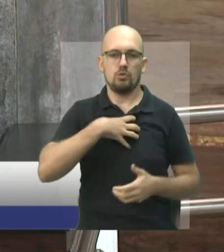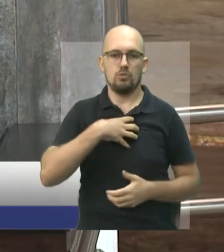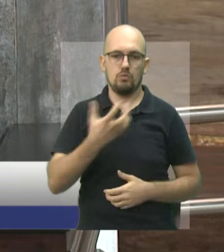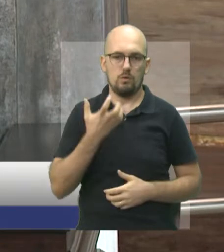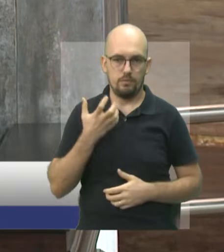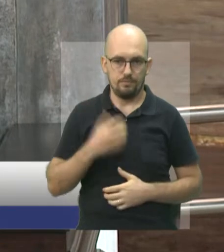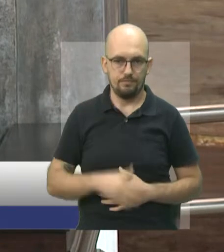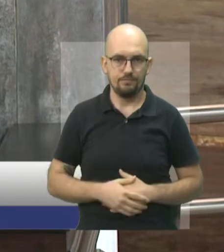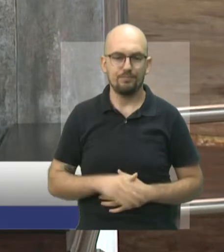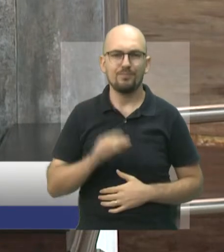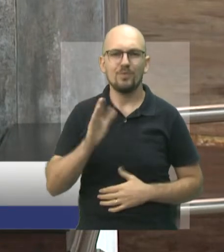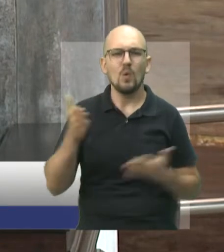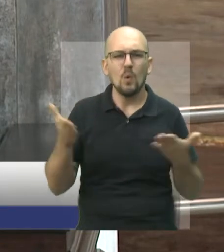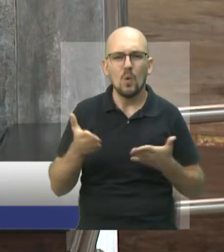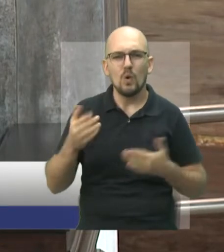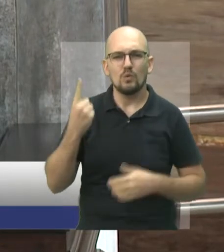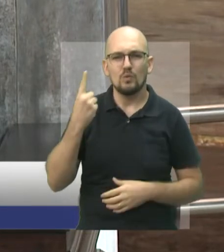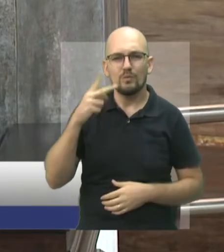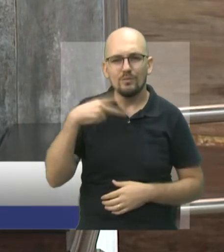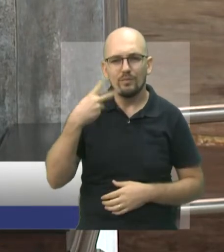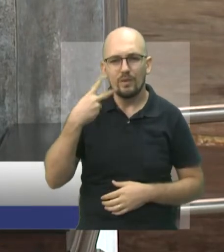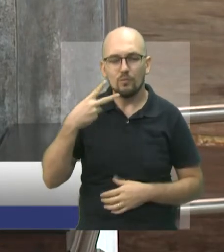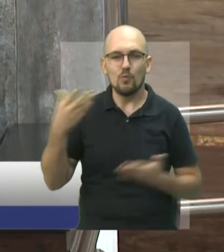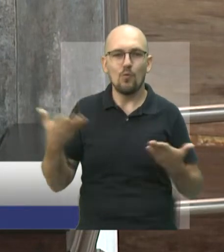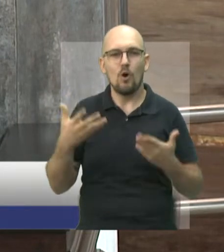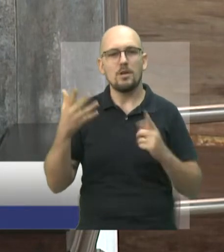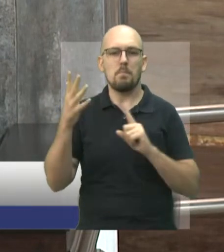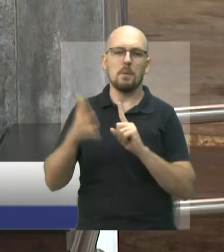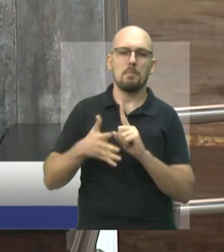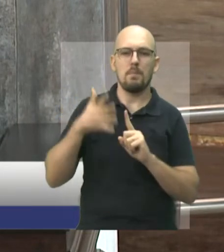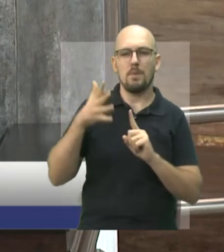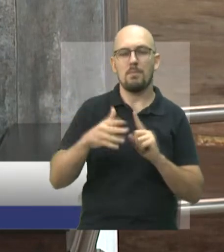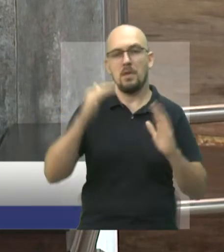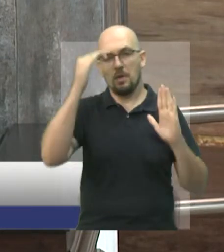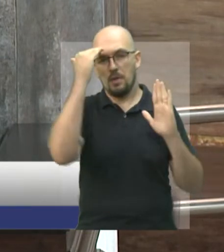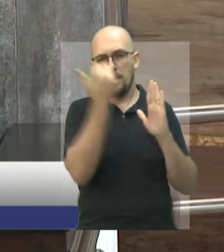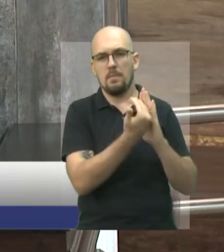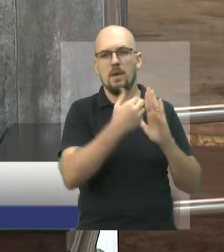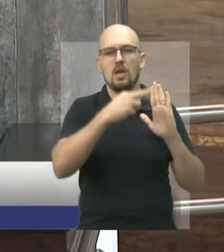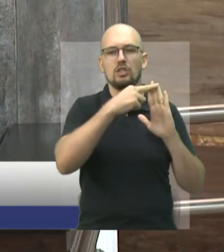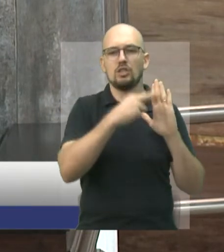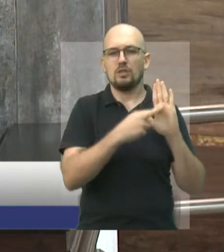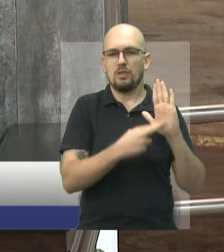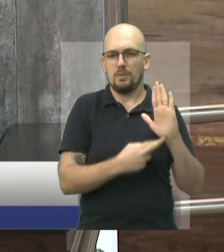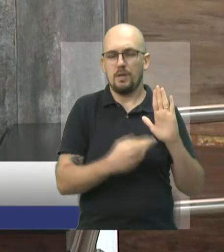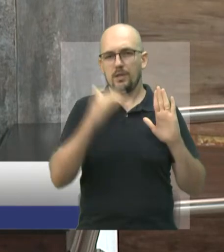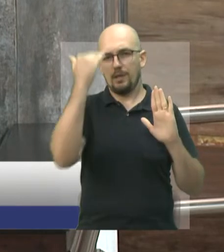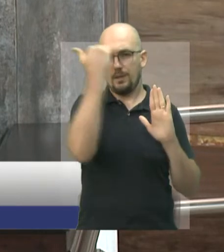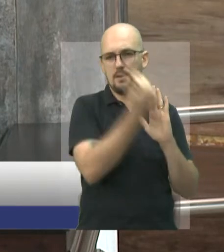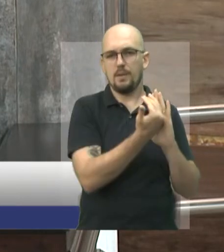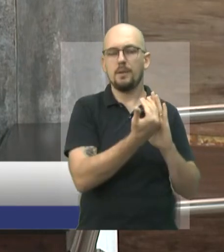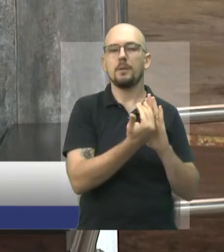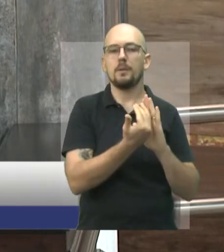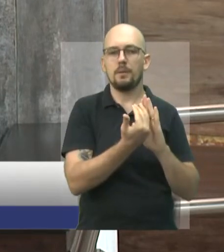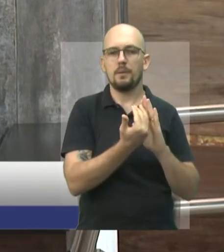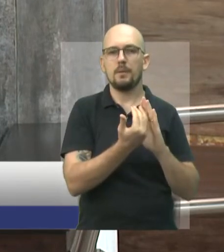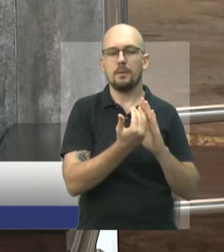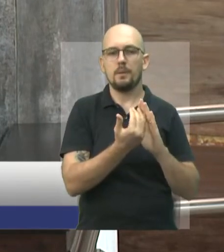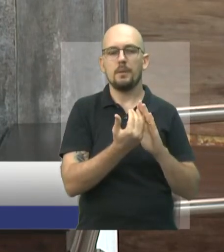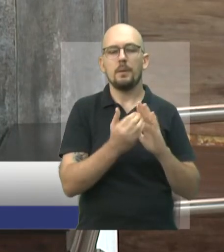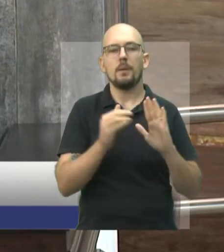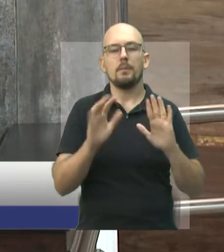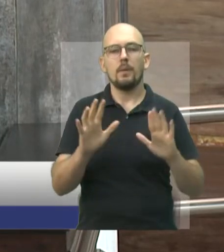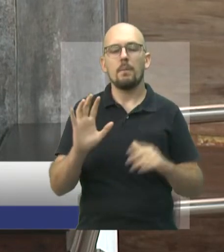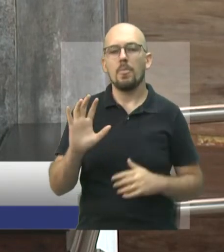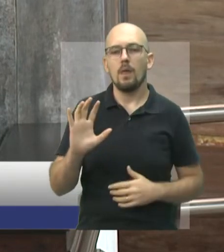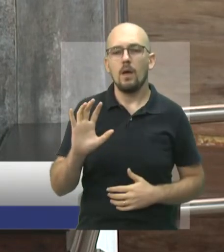Hoje aqui o vereador fez promessa aí que vai seguir regimento, a maioria, e o que que